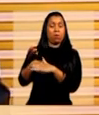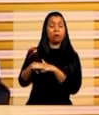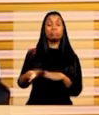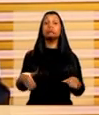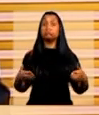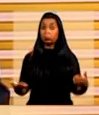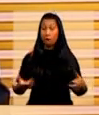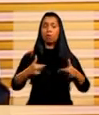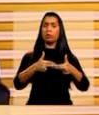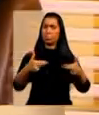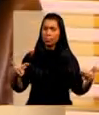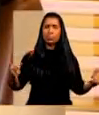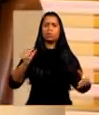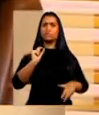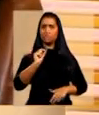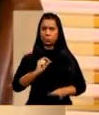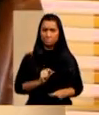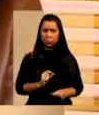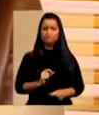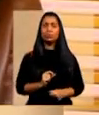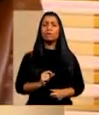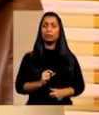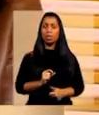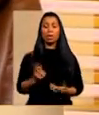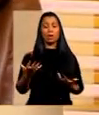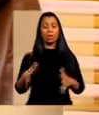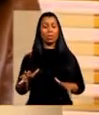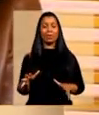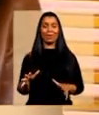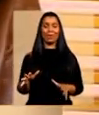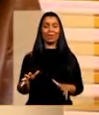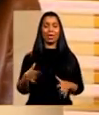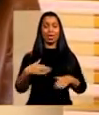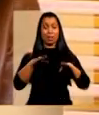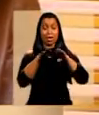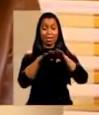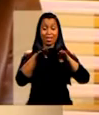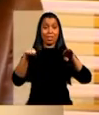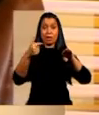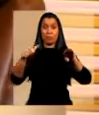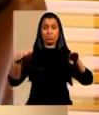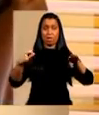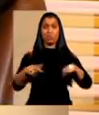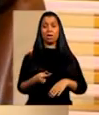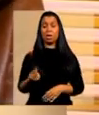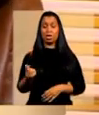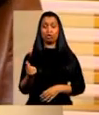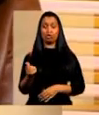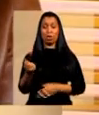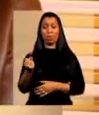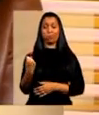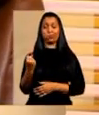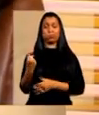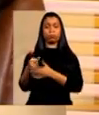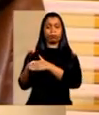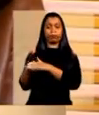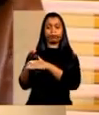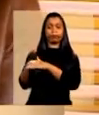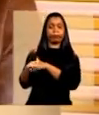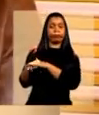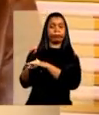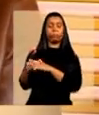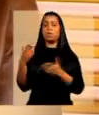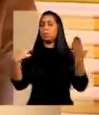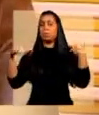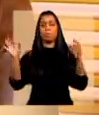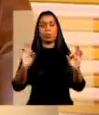Então, realmente, é uma coisa que a questão dele, ele não quer ter, não tem equilíbrio. Ele simplesmente, ele tem aquela satisfação. Então, ele